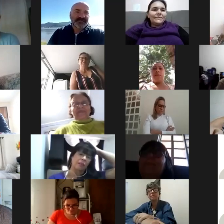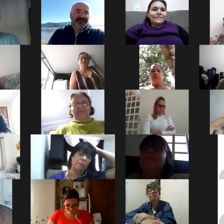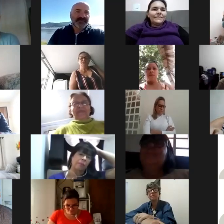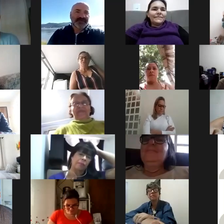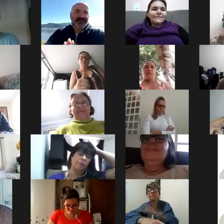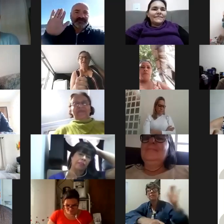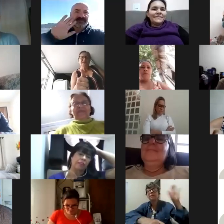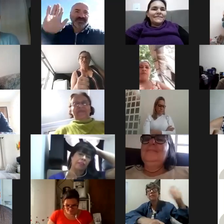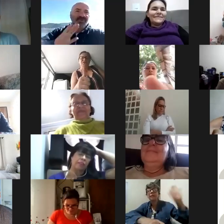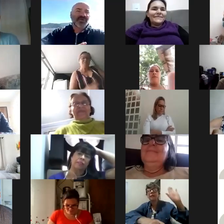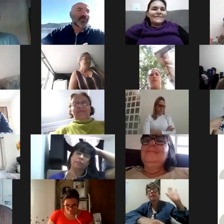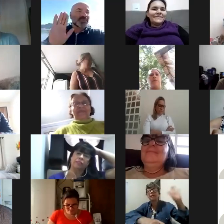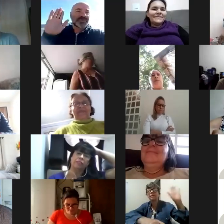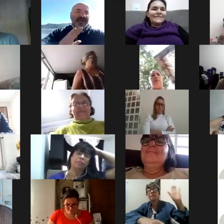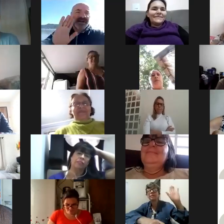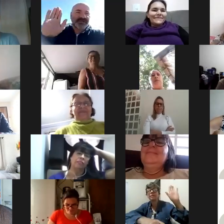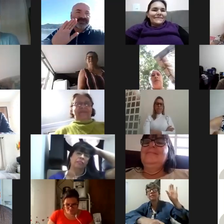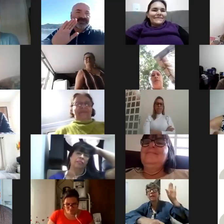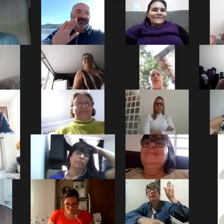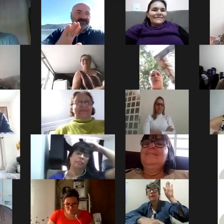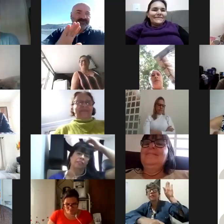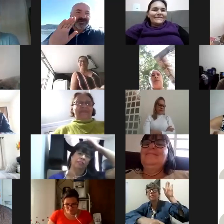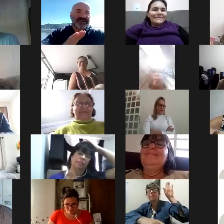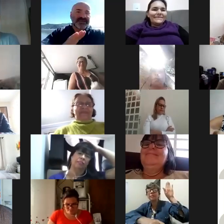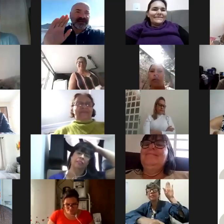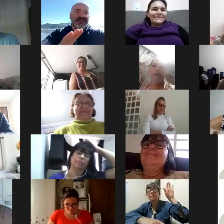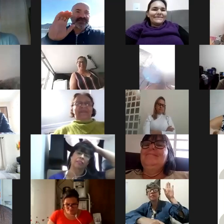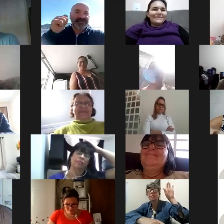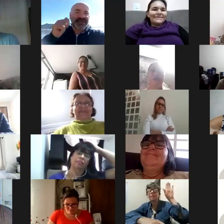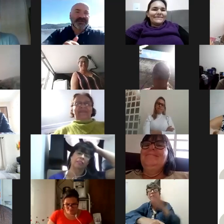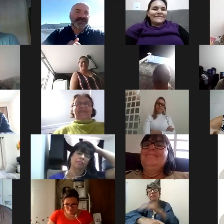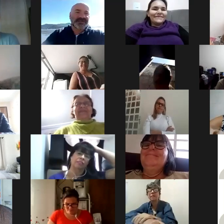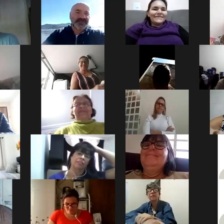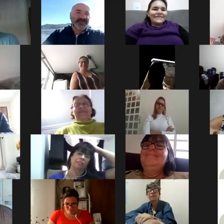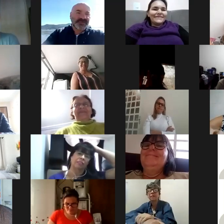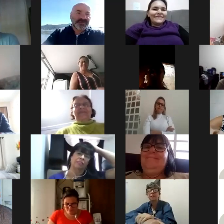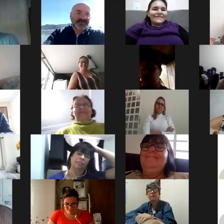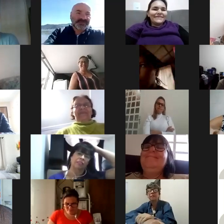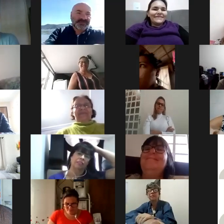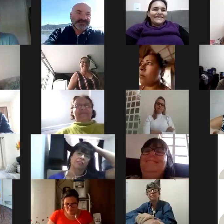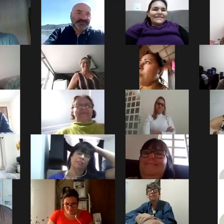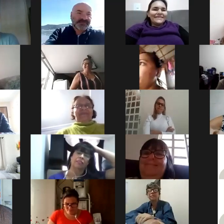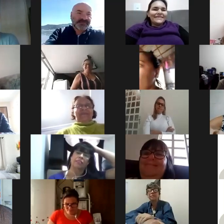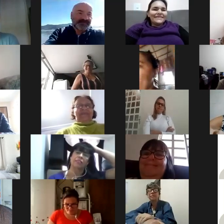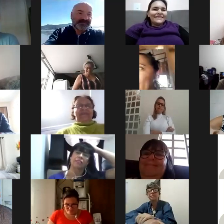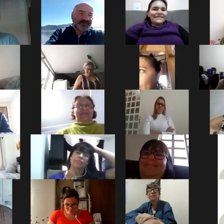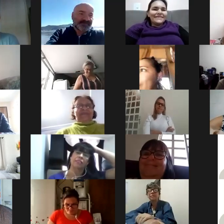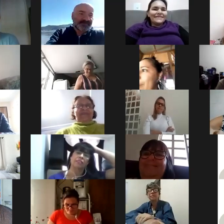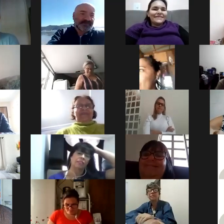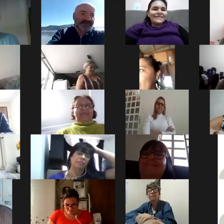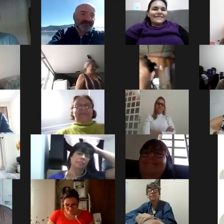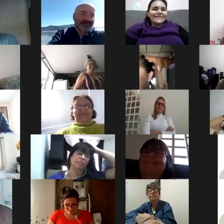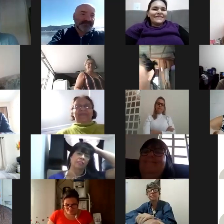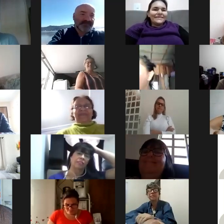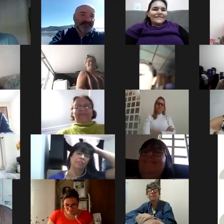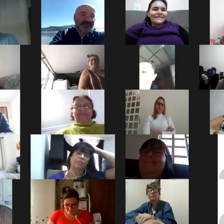Grande abraço, sucesso para você. Muito obrigado. Cuidem-se aí, sucesso pra gente. Valeu. Valeu. Valeu. Deixa eu